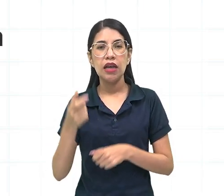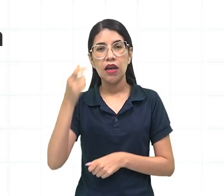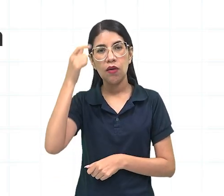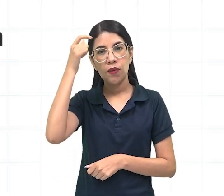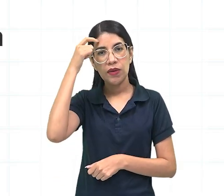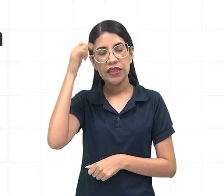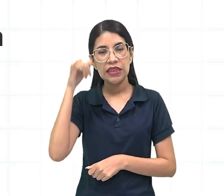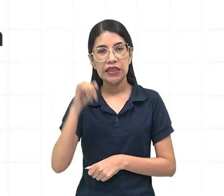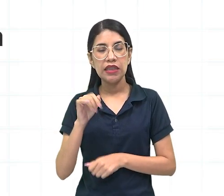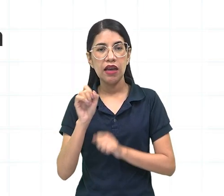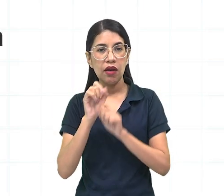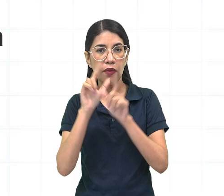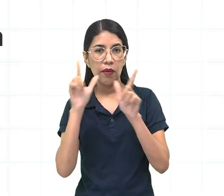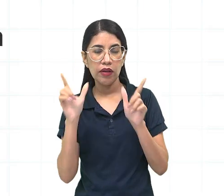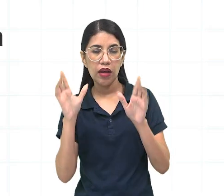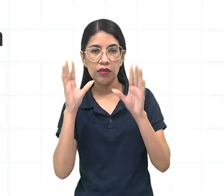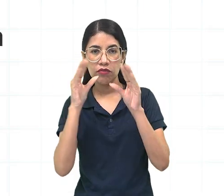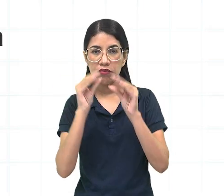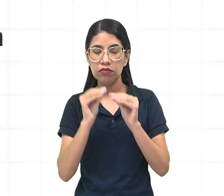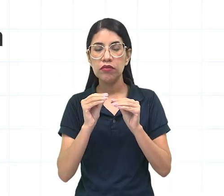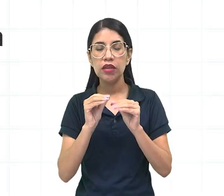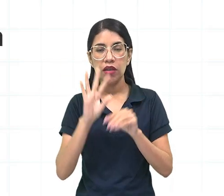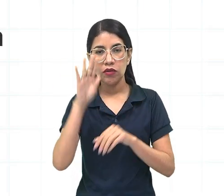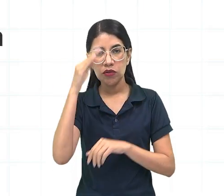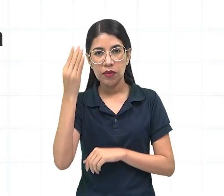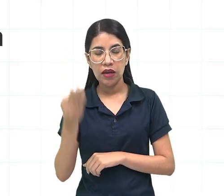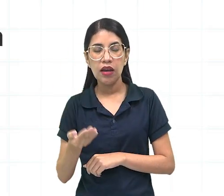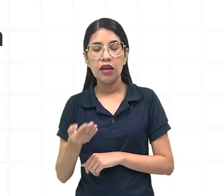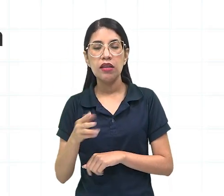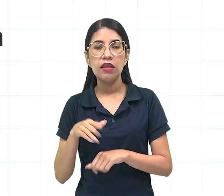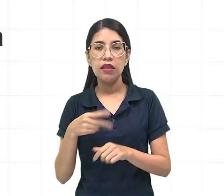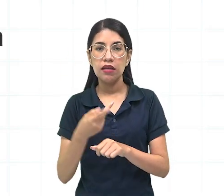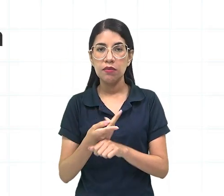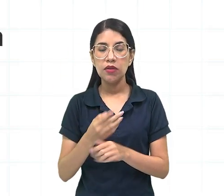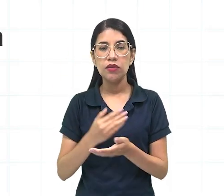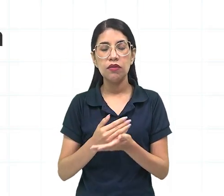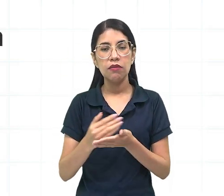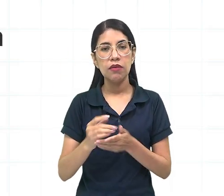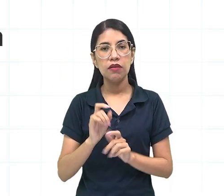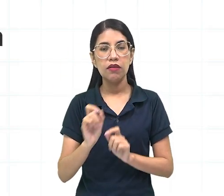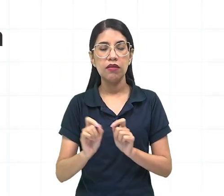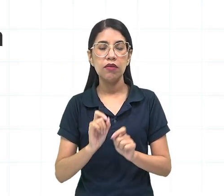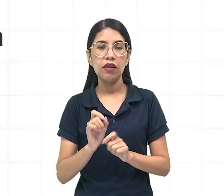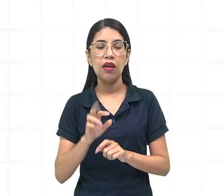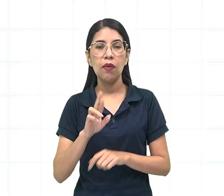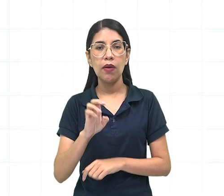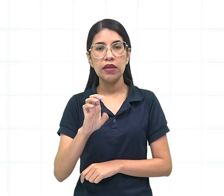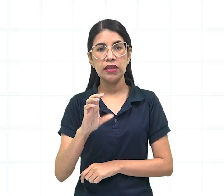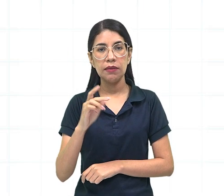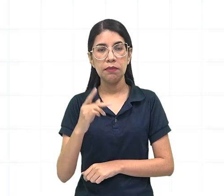vítima e, em seguida, iniciar imediatamente o procedimento